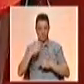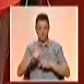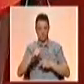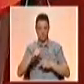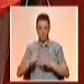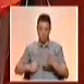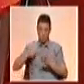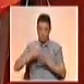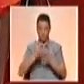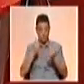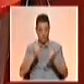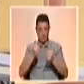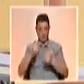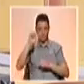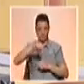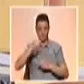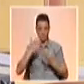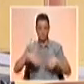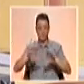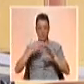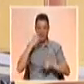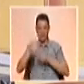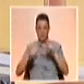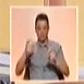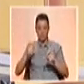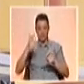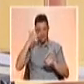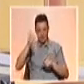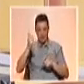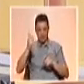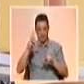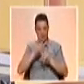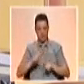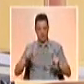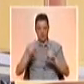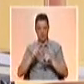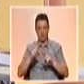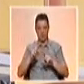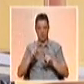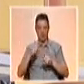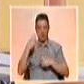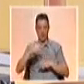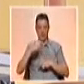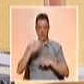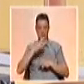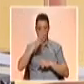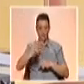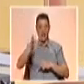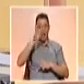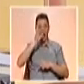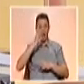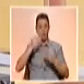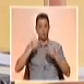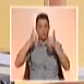do custo. Do custo, claro. Bom, mas as pessoas têm um pouco essa ideia porque não têm ainda interiorizado que a água é um